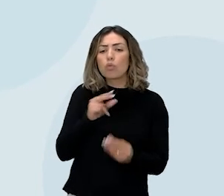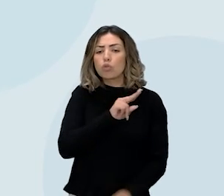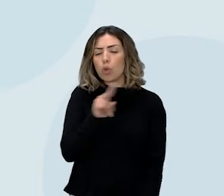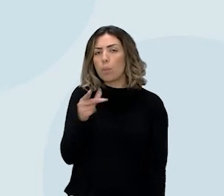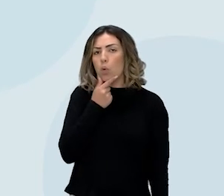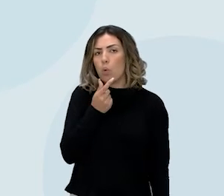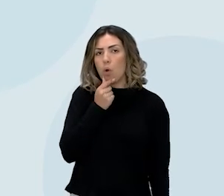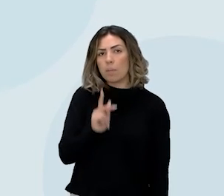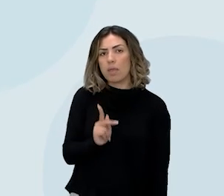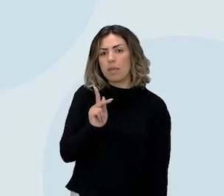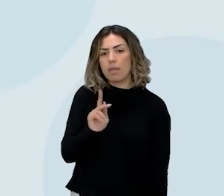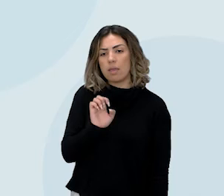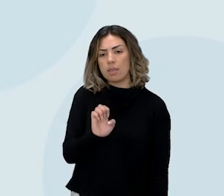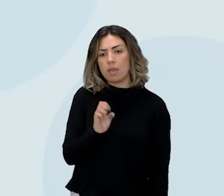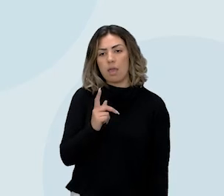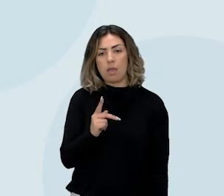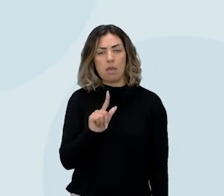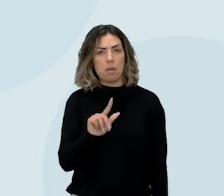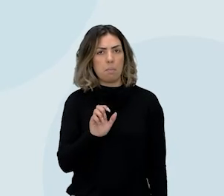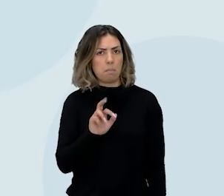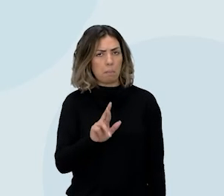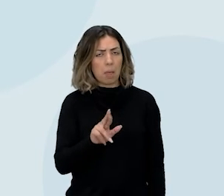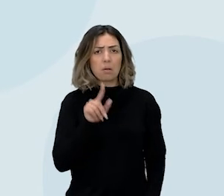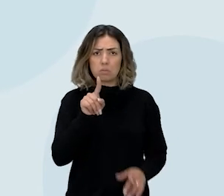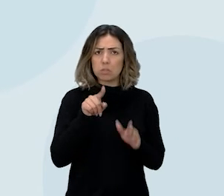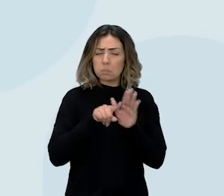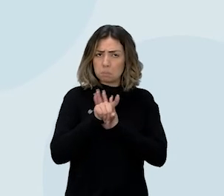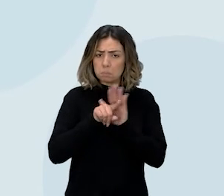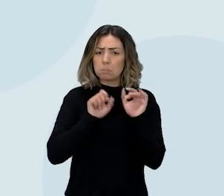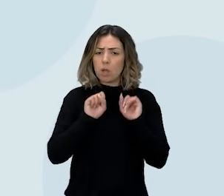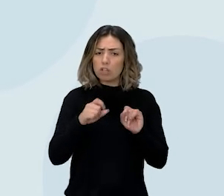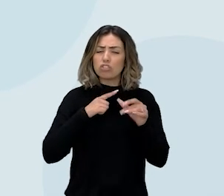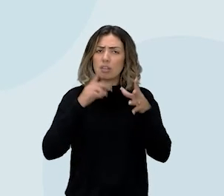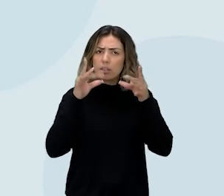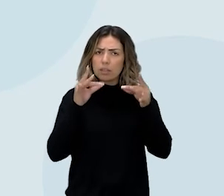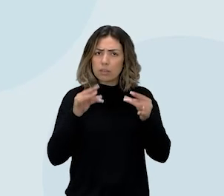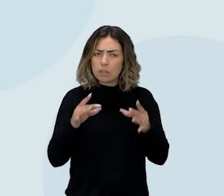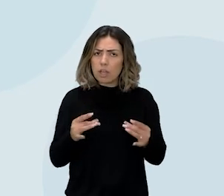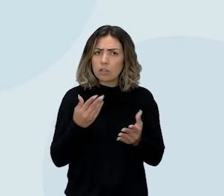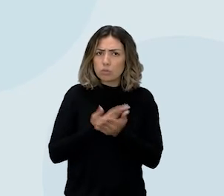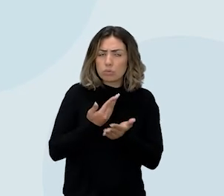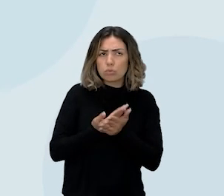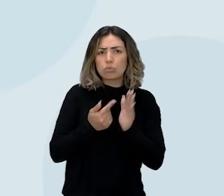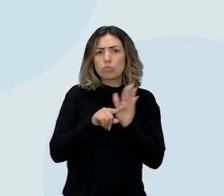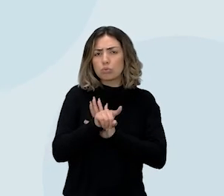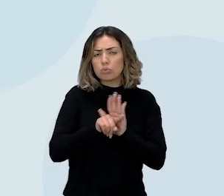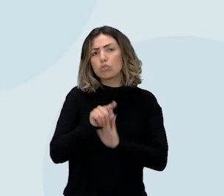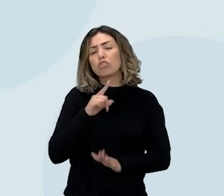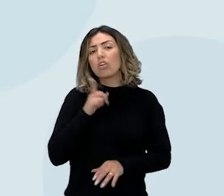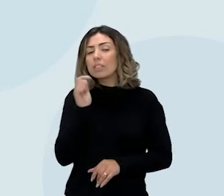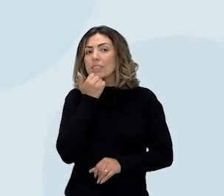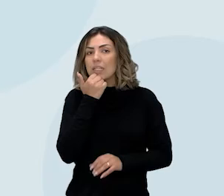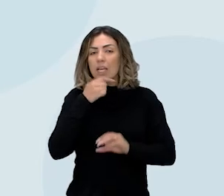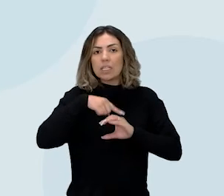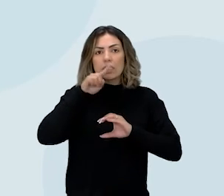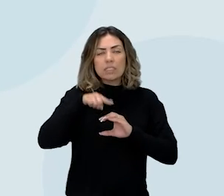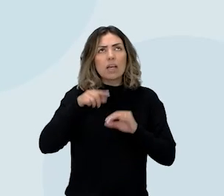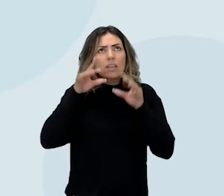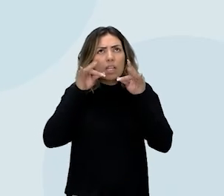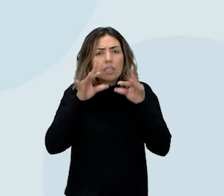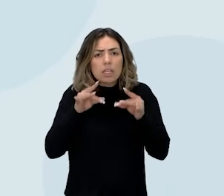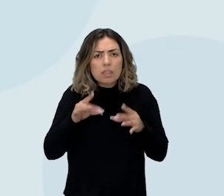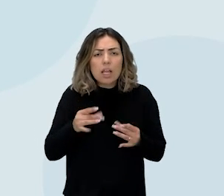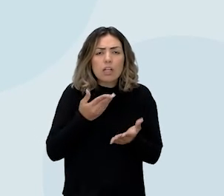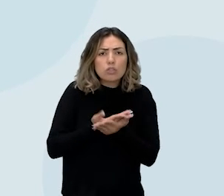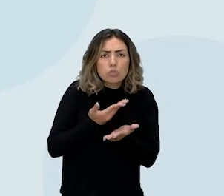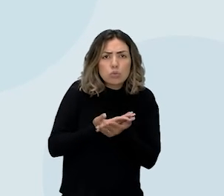Kepler. Vocês podem pesquisar sobre essas leis, ele explica e calcula. É a primeira vez na ciência que se explica matematicamente